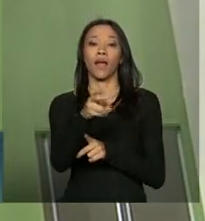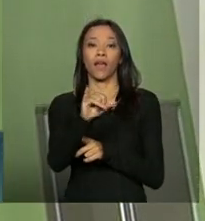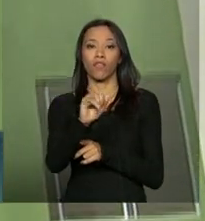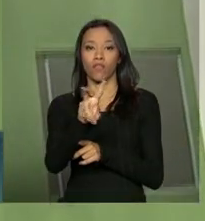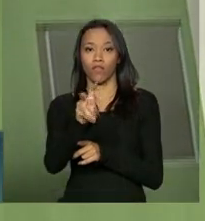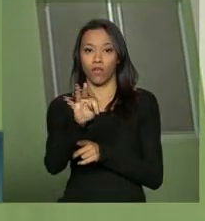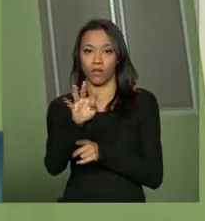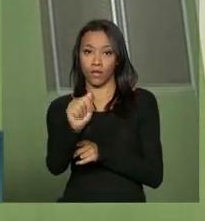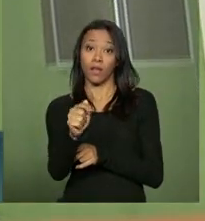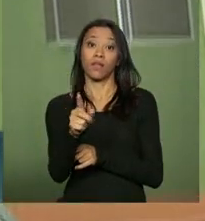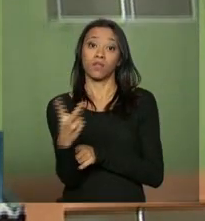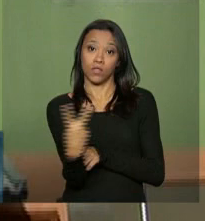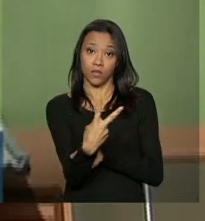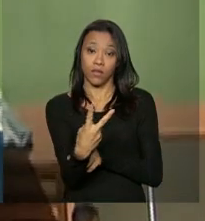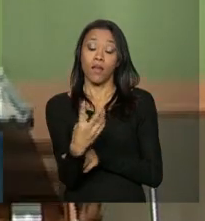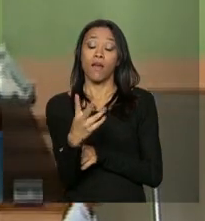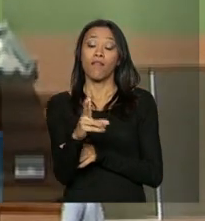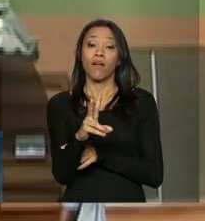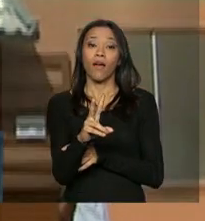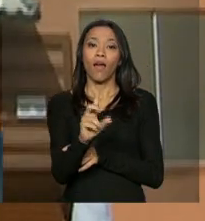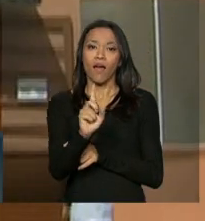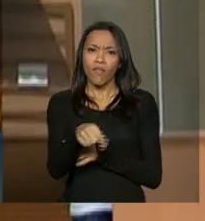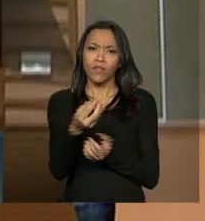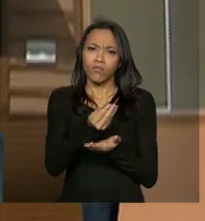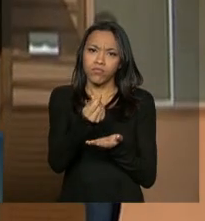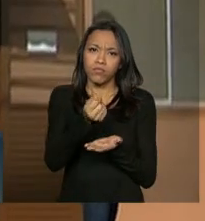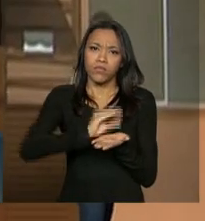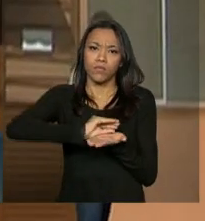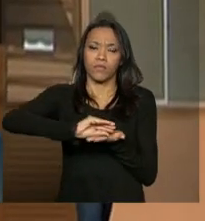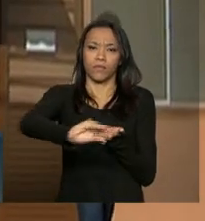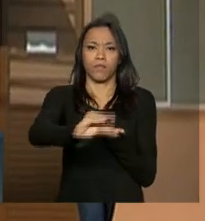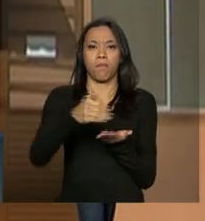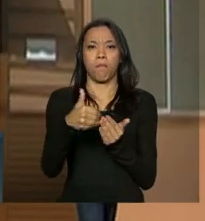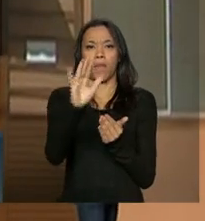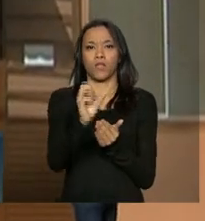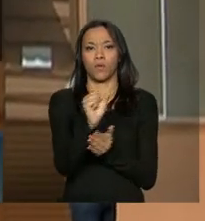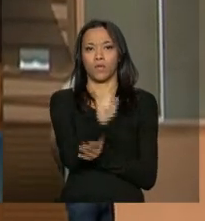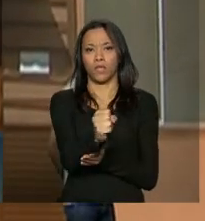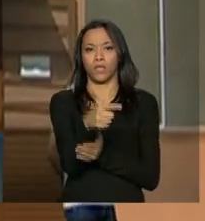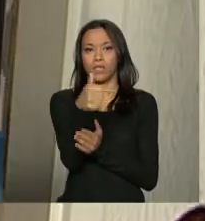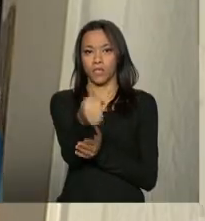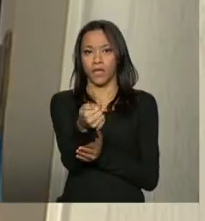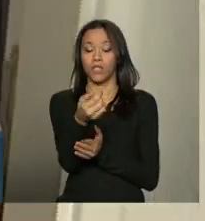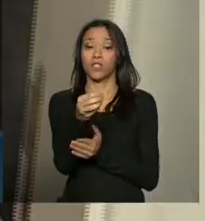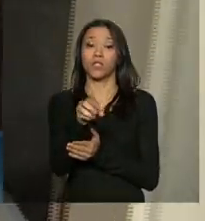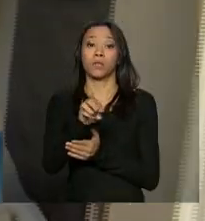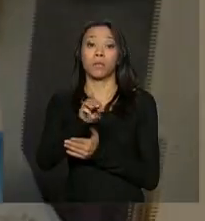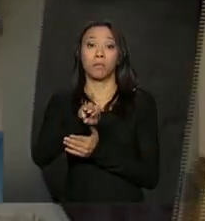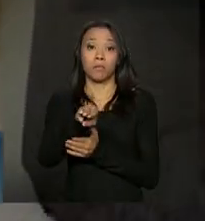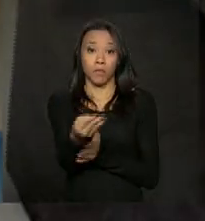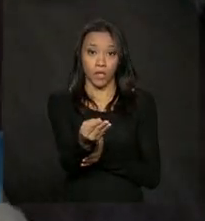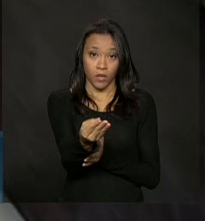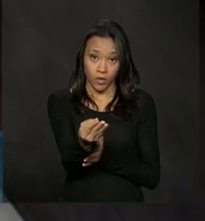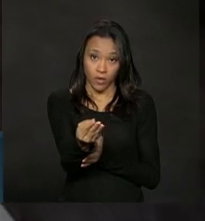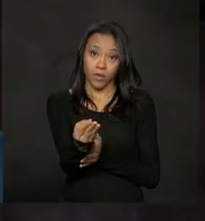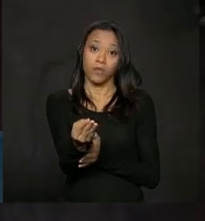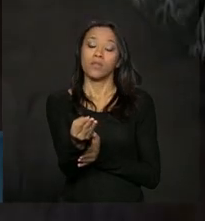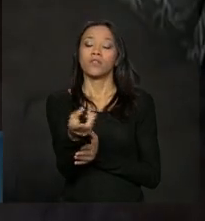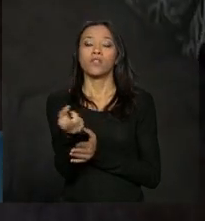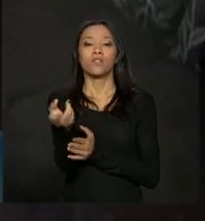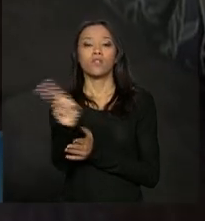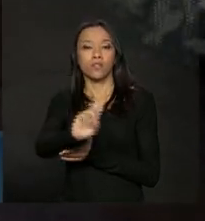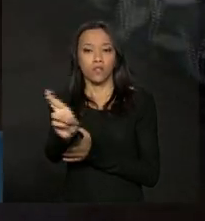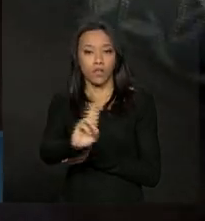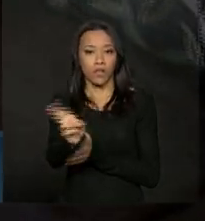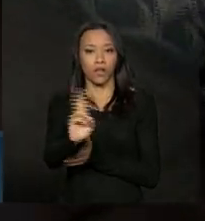destinados o foram investidos mais de 87 milhões e meos milhões e meio de reais